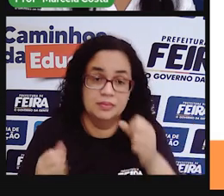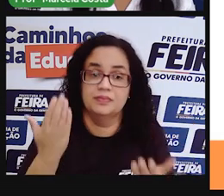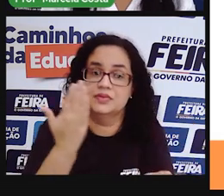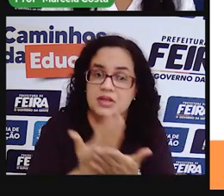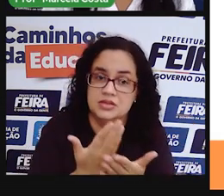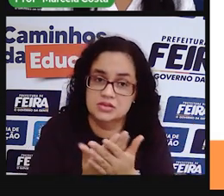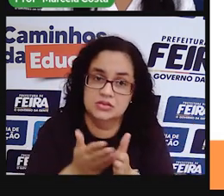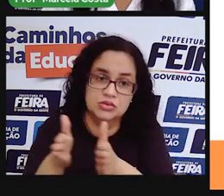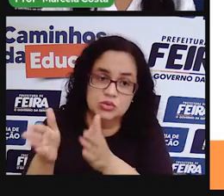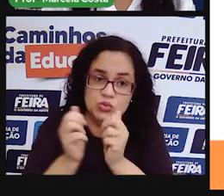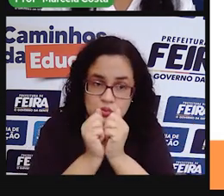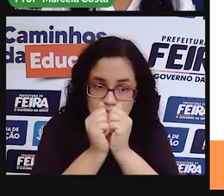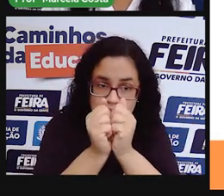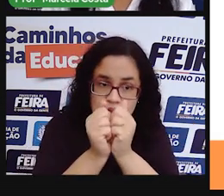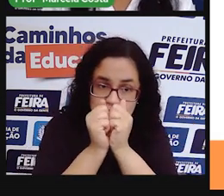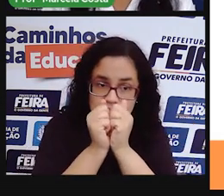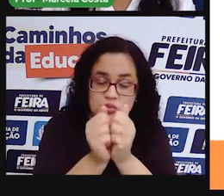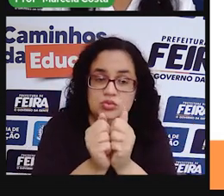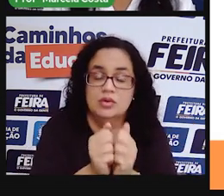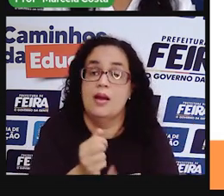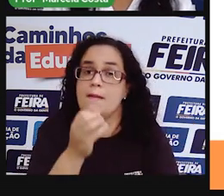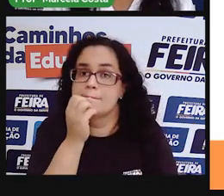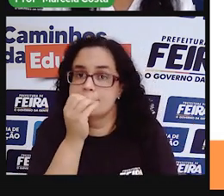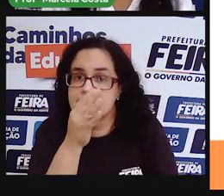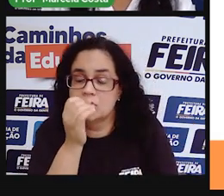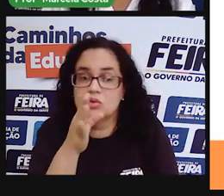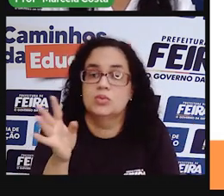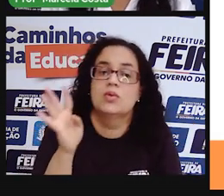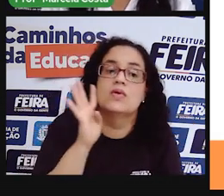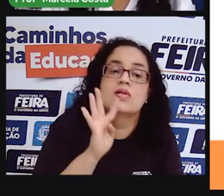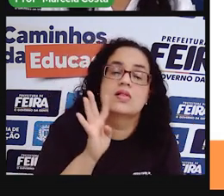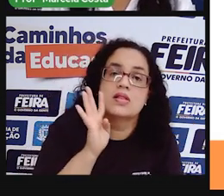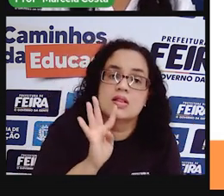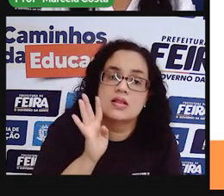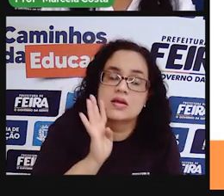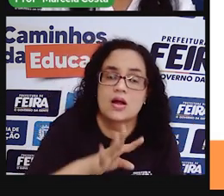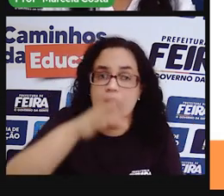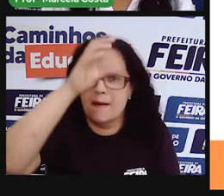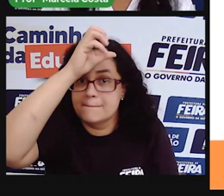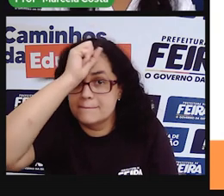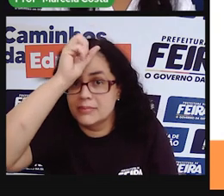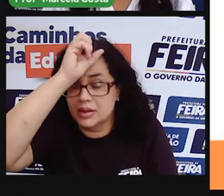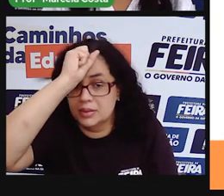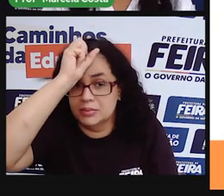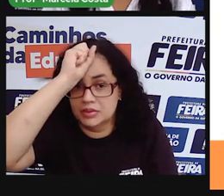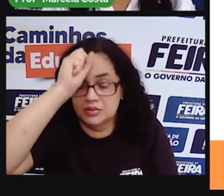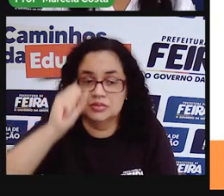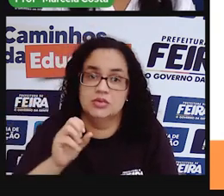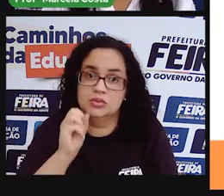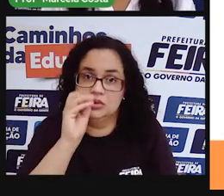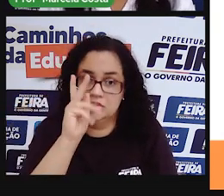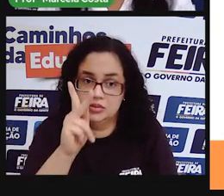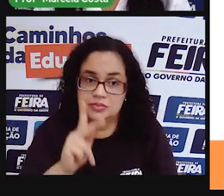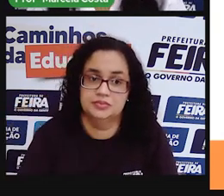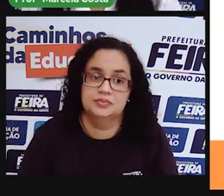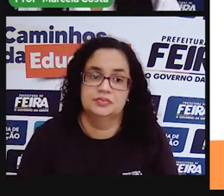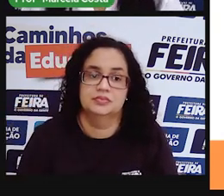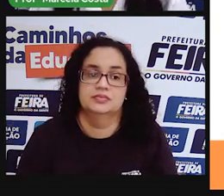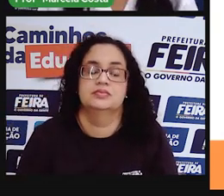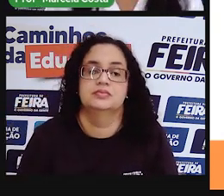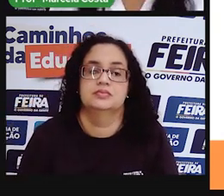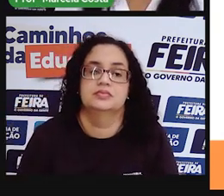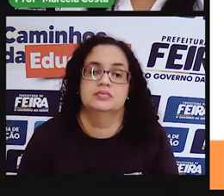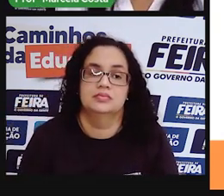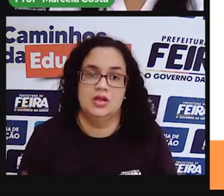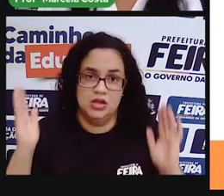aulas. Isso é muito bom. É assim que você vai aprender, se desenvolver, tá bom? Agora a